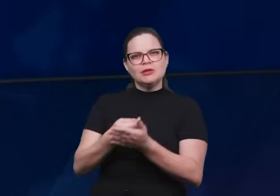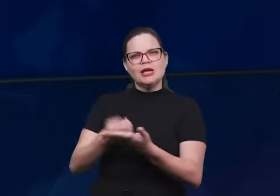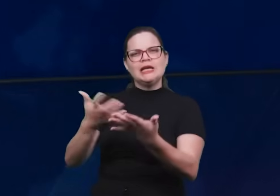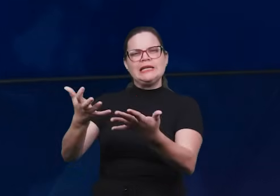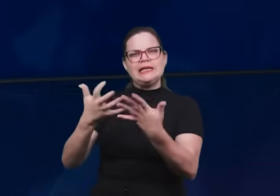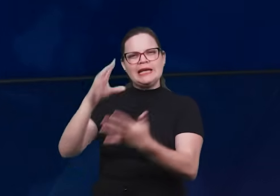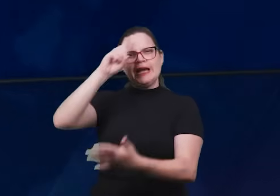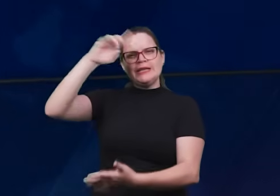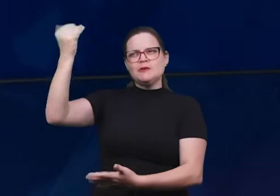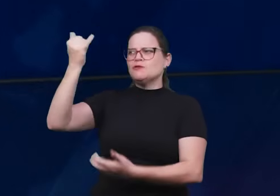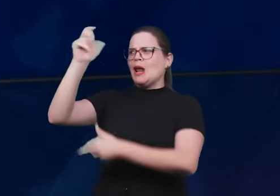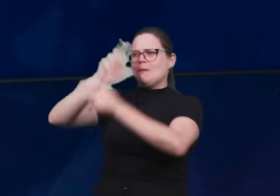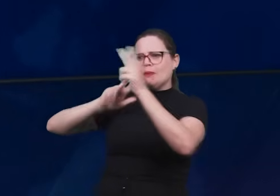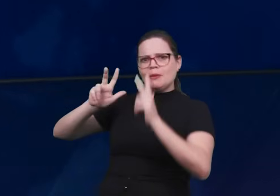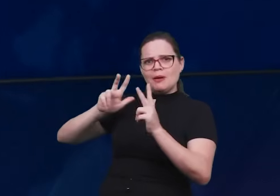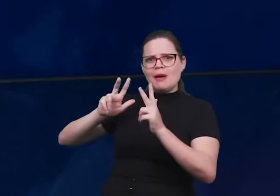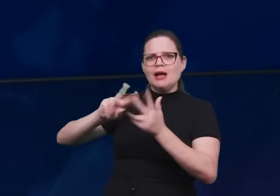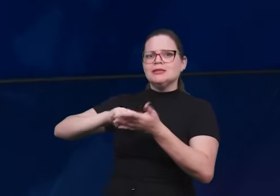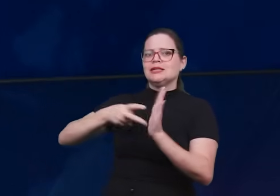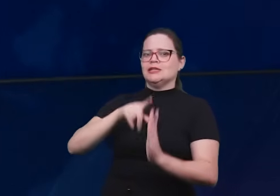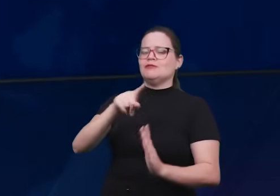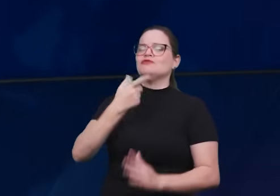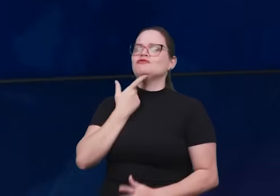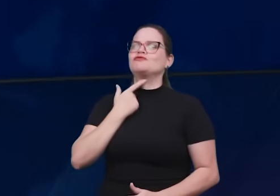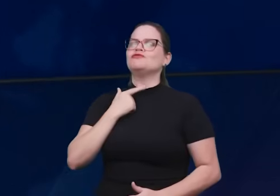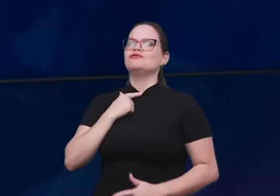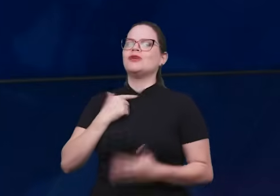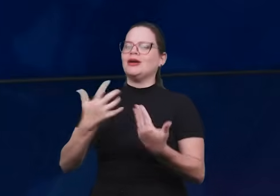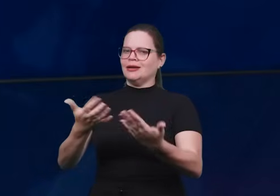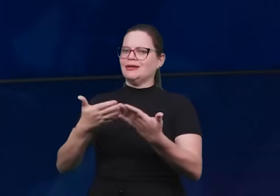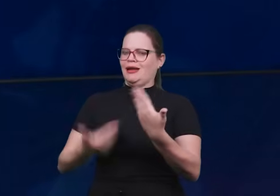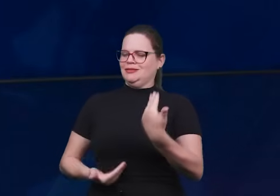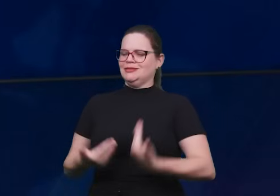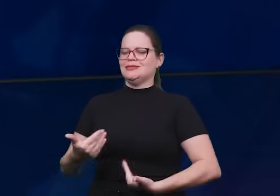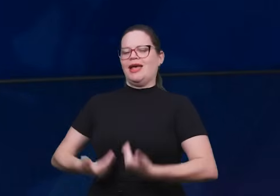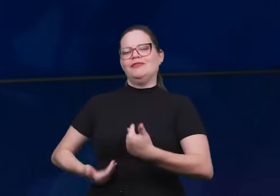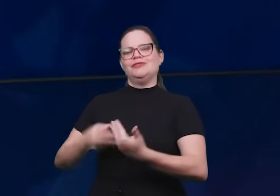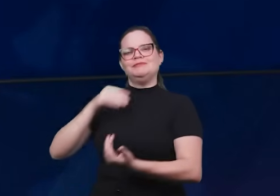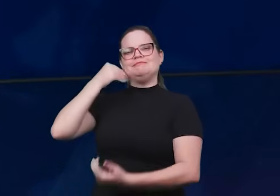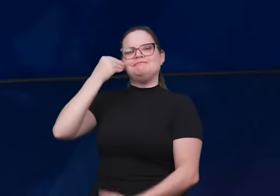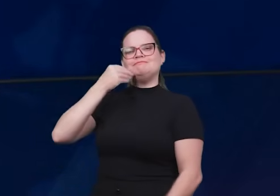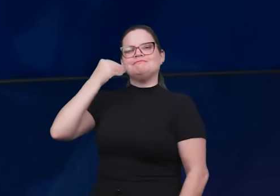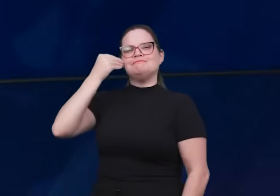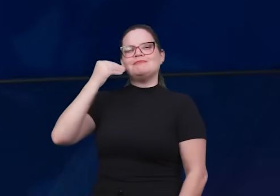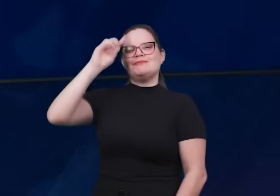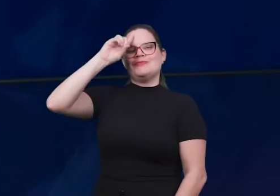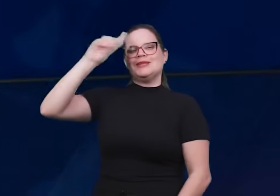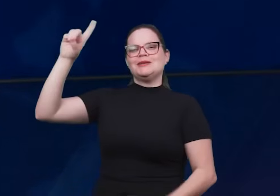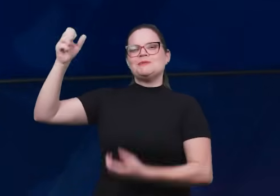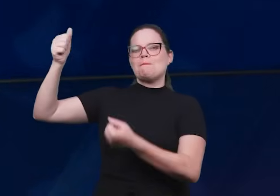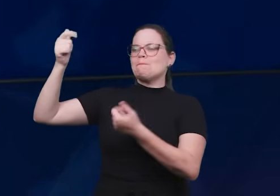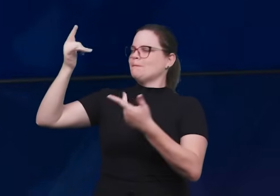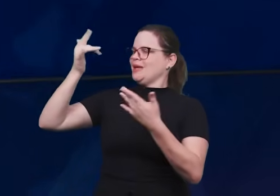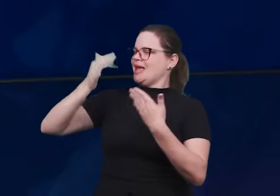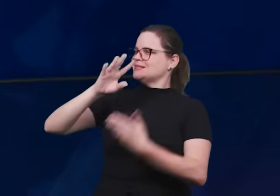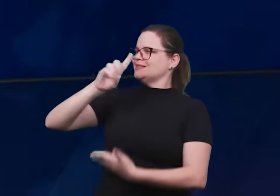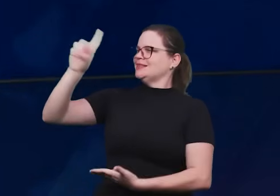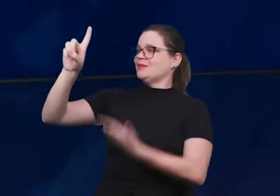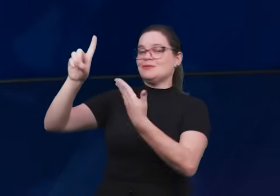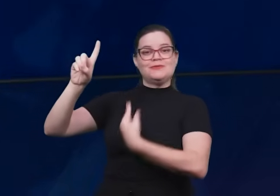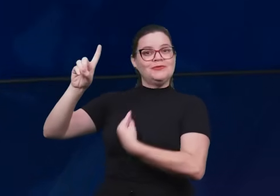do Senhor, isso já demonstra o seu desejo de desfrutar ali das bênçãos de um Deus